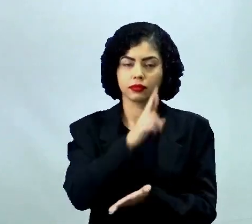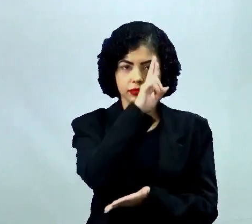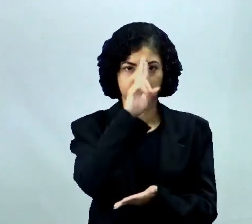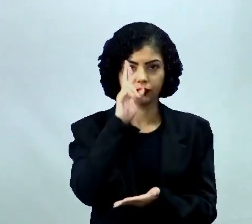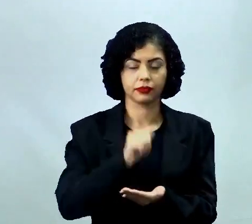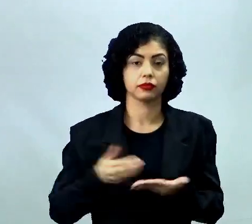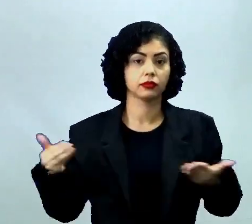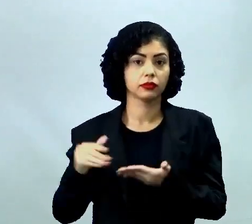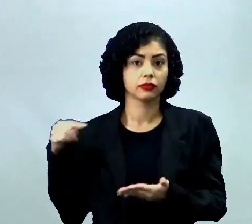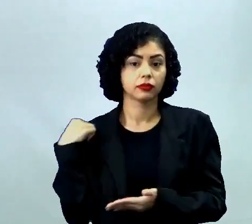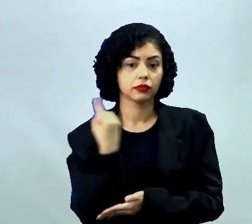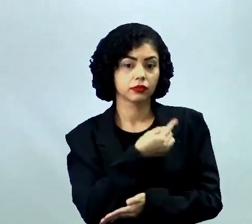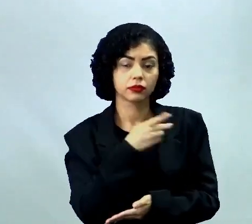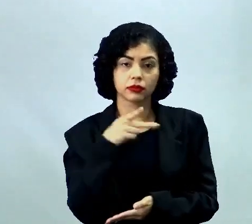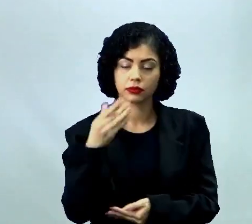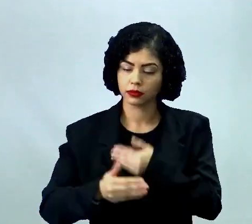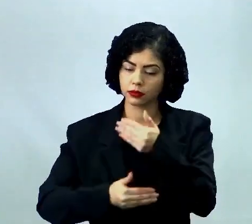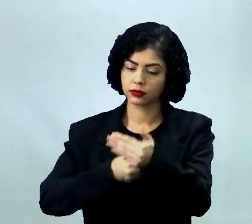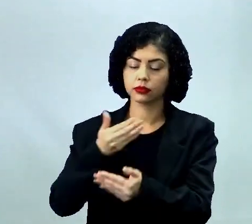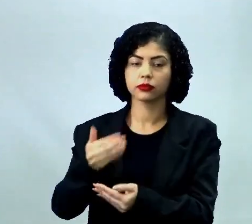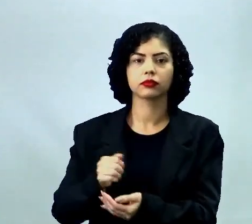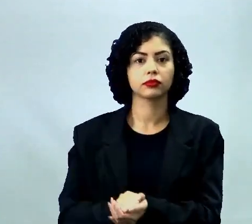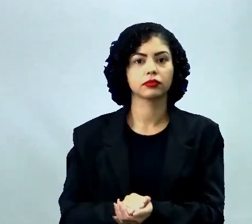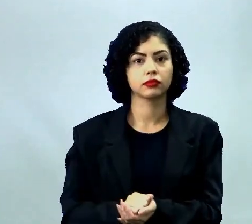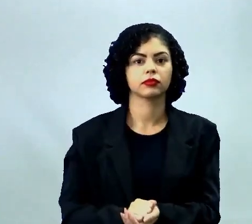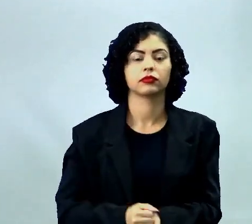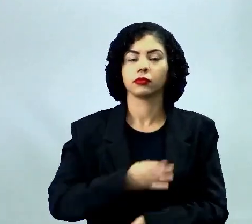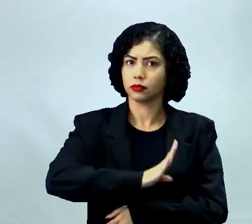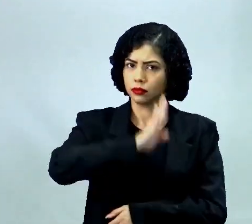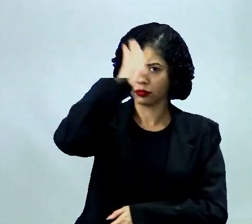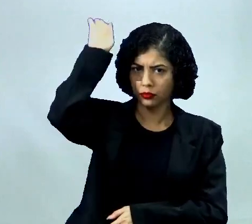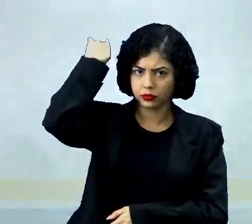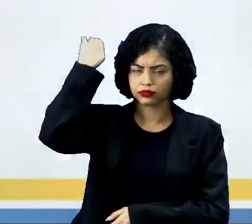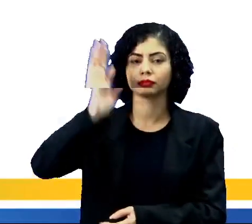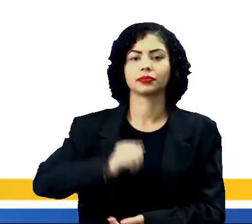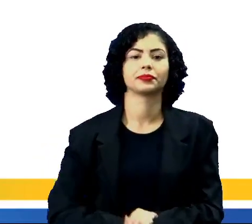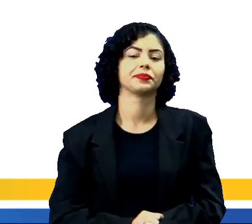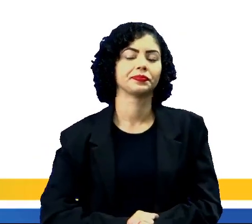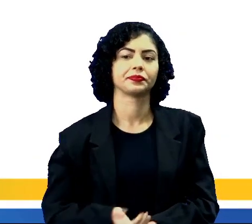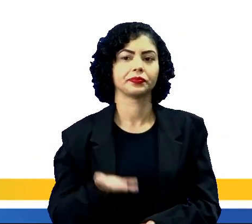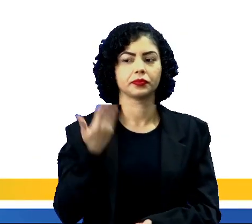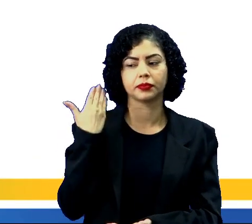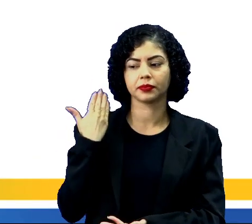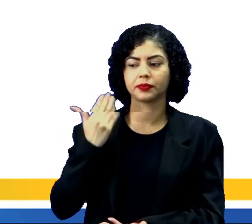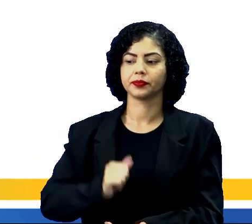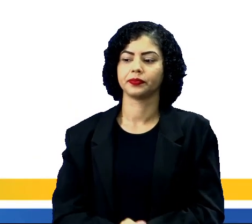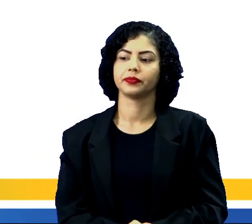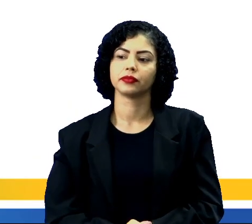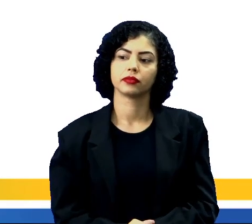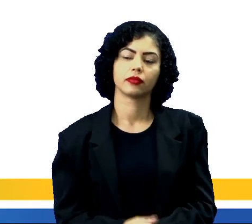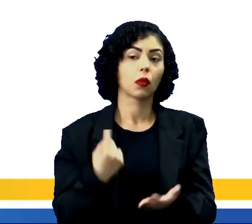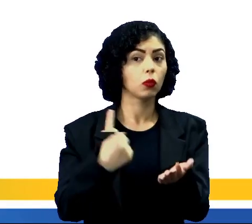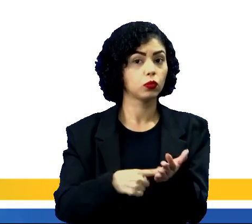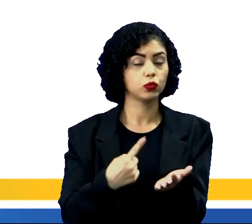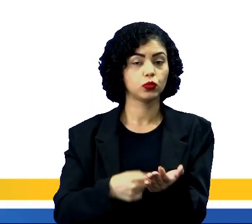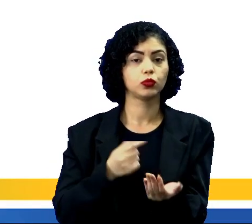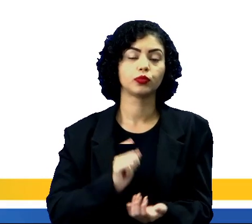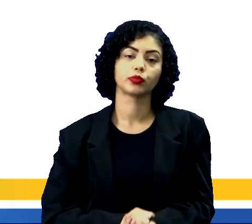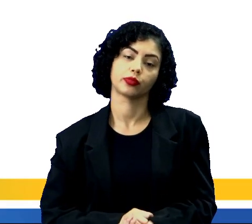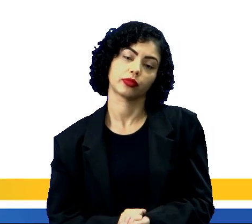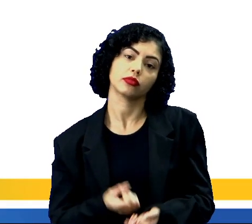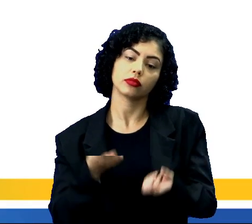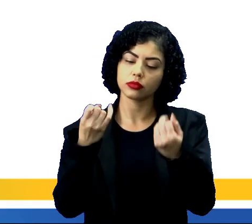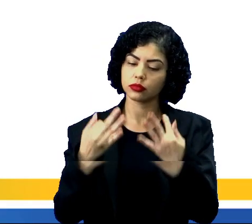Hoje nós falaremos sobre o processo de formação da Roma Antiga. Vamos lá? Bom, de acordo com